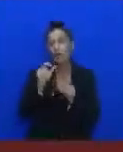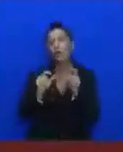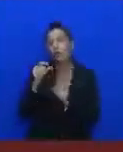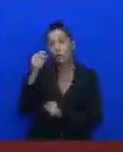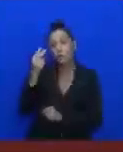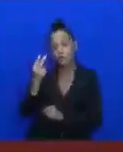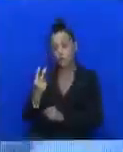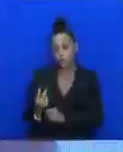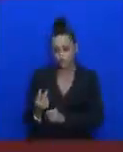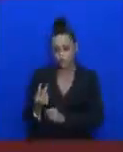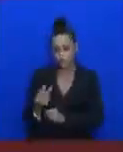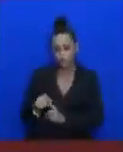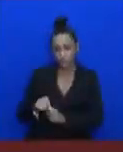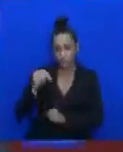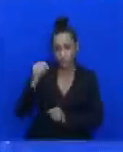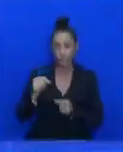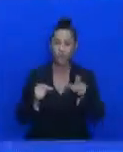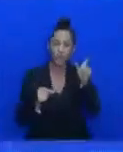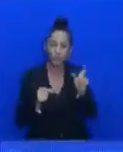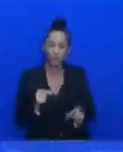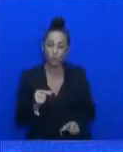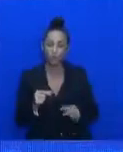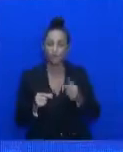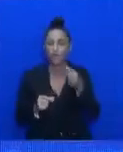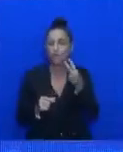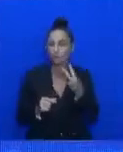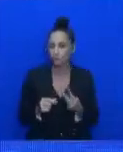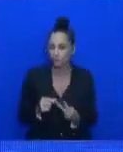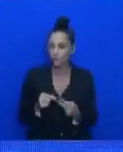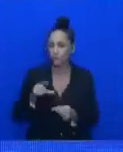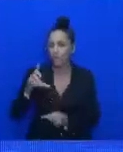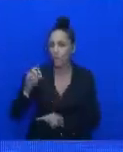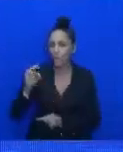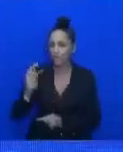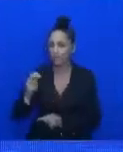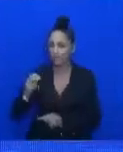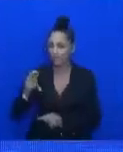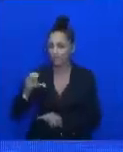2, corresponderá à coluna 2 da Loteca.